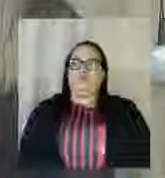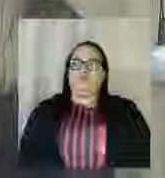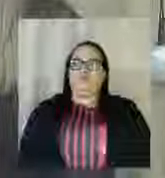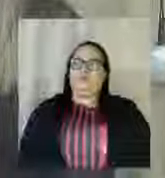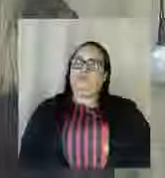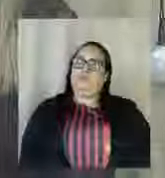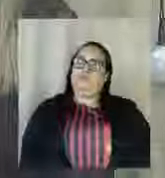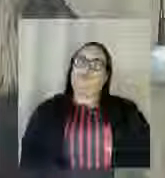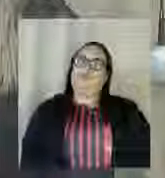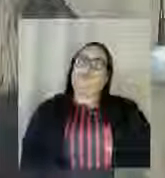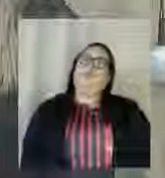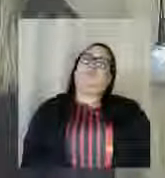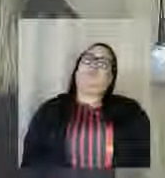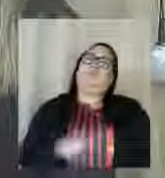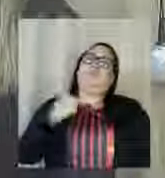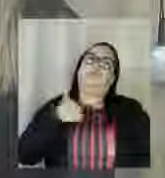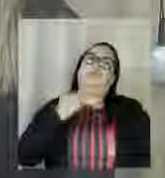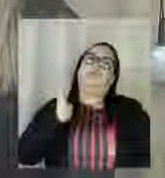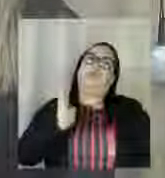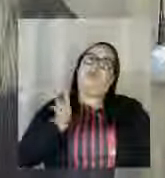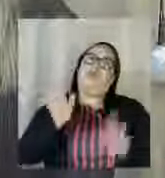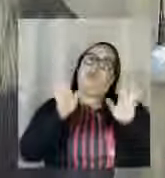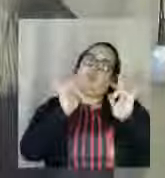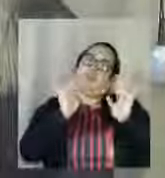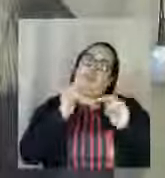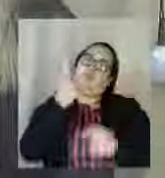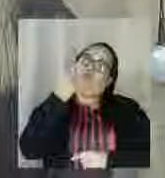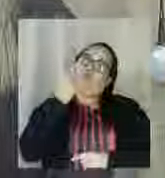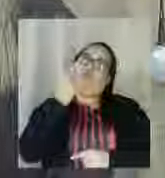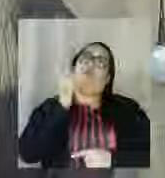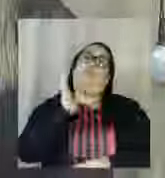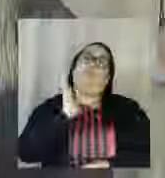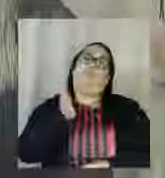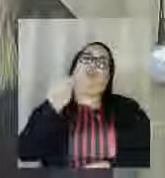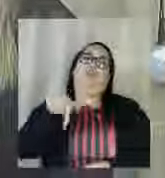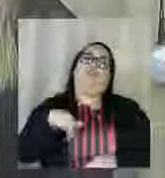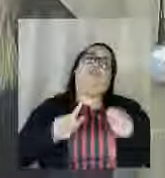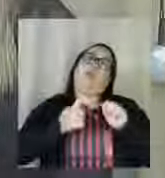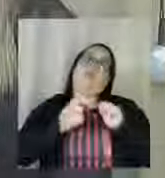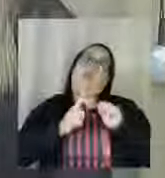2 aqui. 2 pessoas.